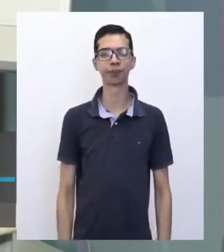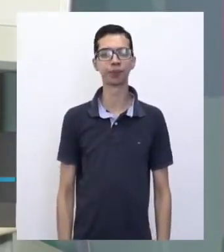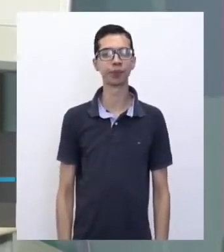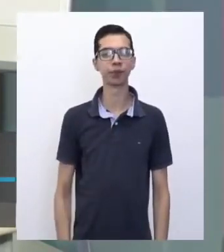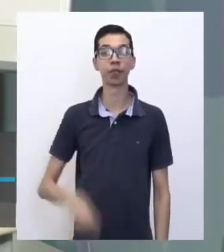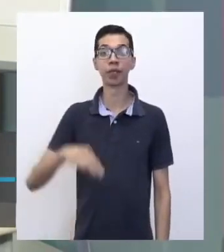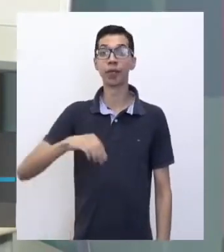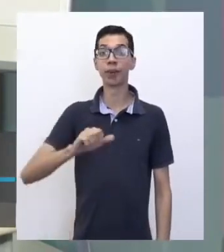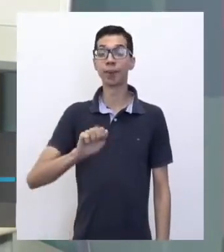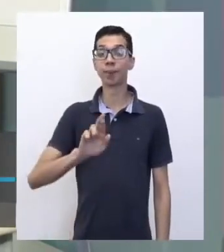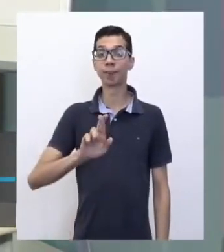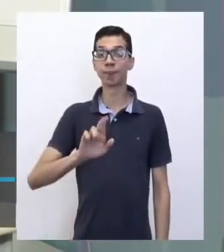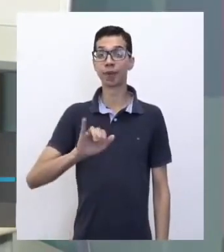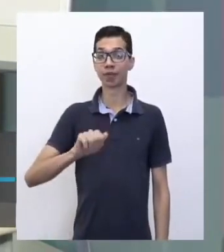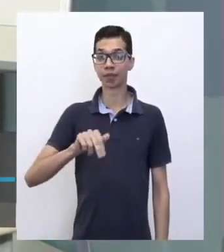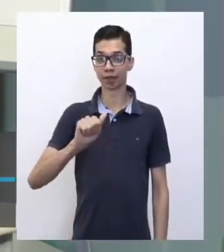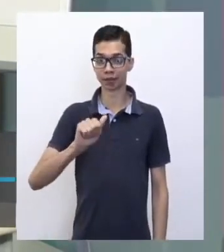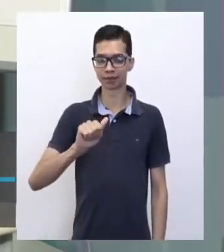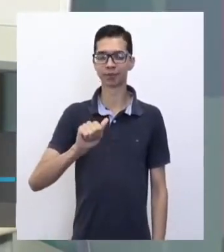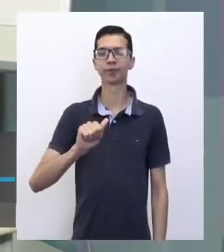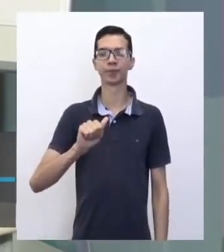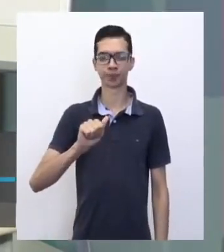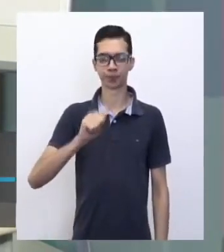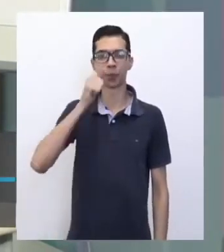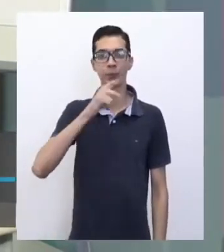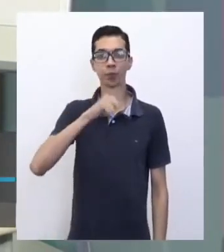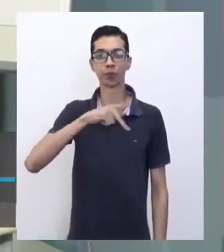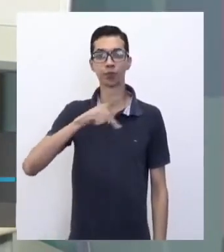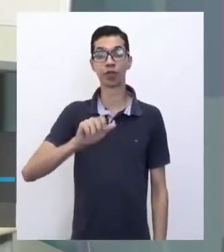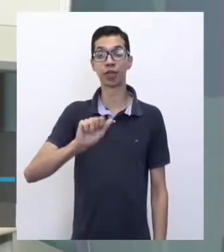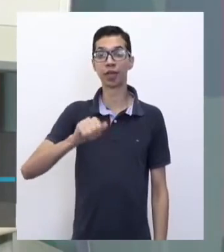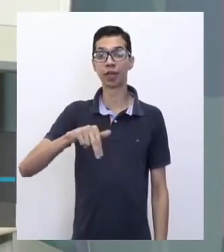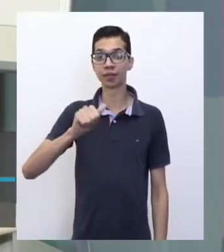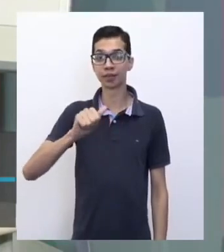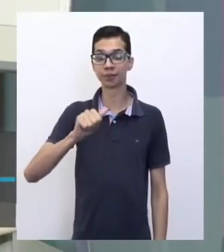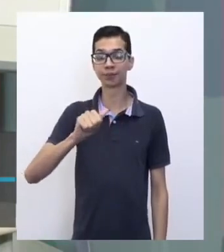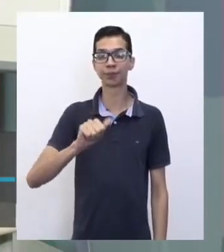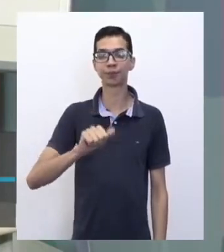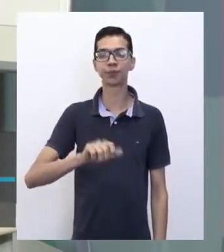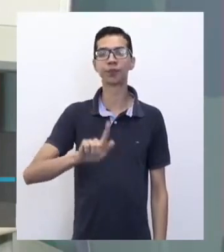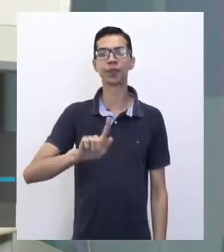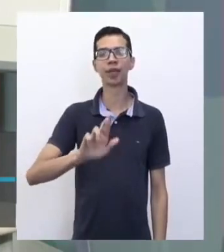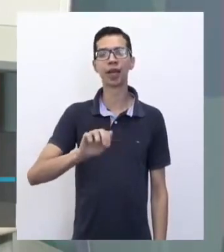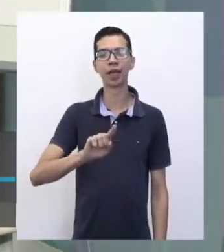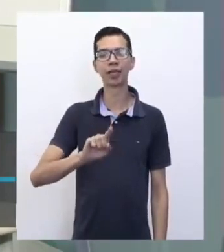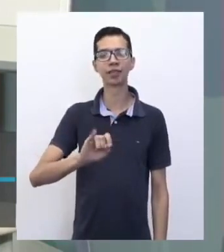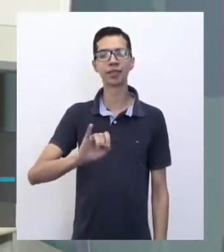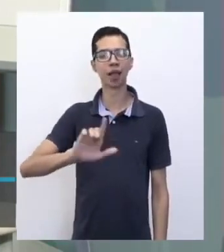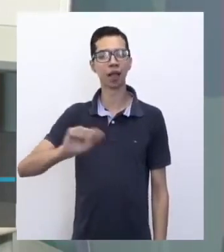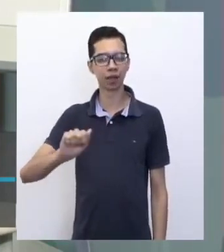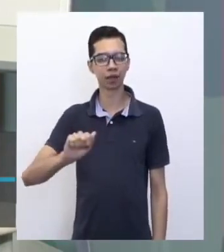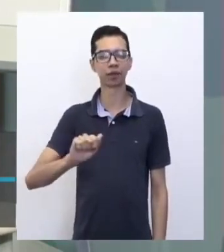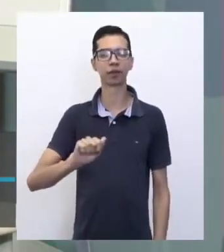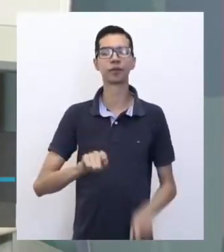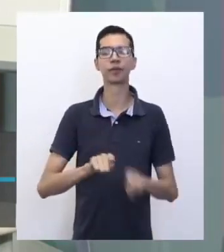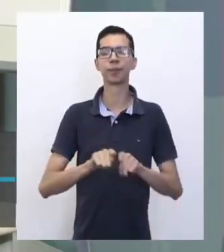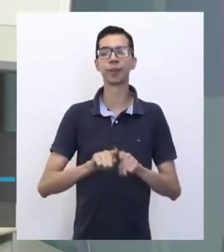Mariana, a professora Ana, a Graziele, o Guilherme, o professor Marcos